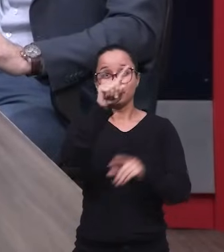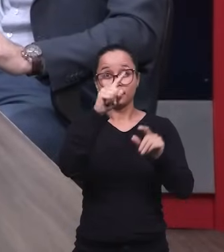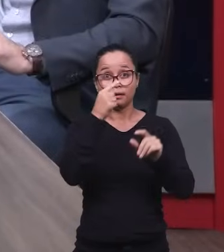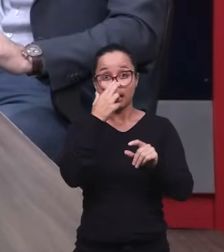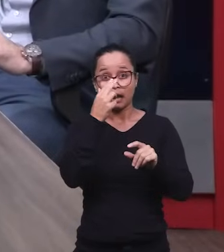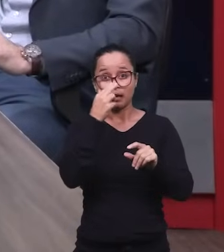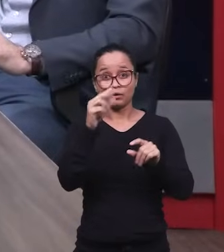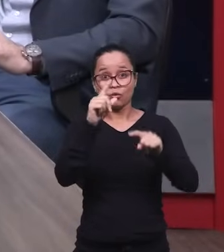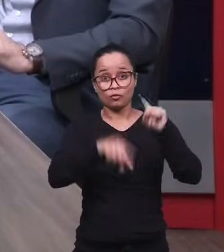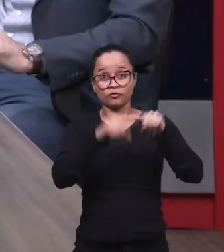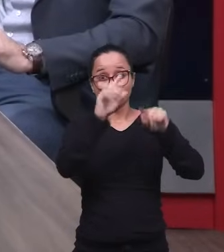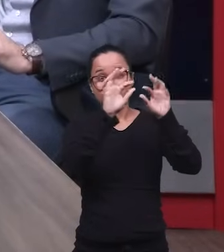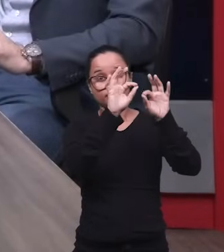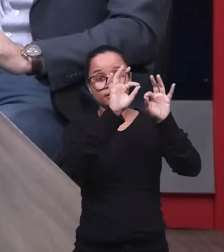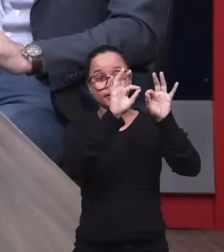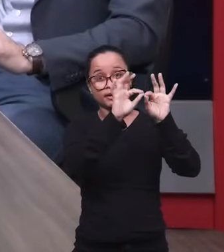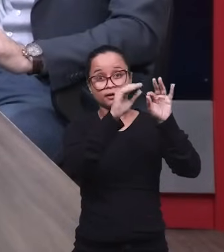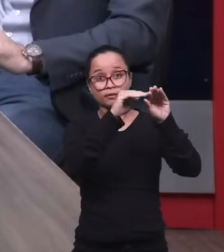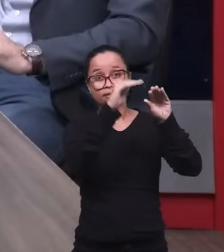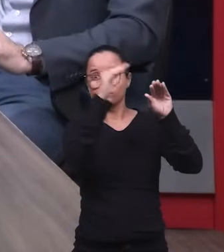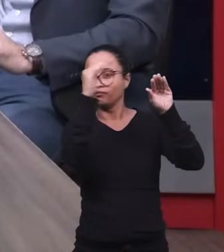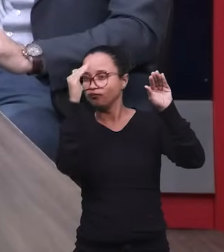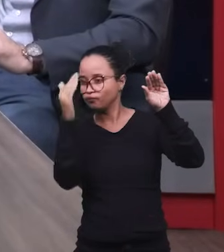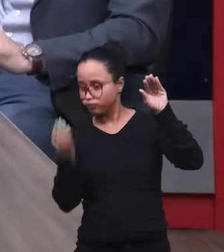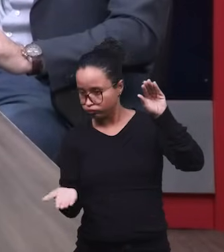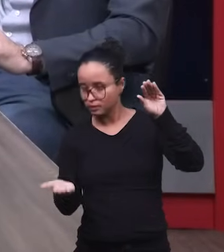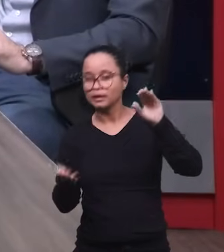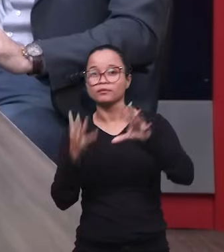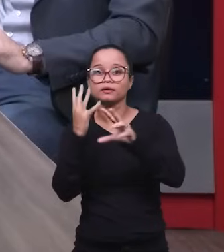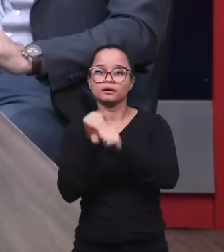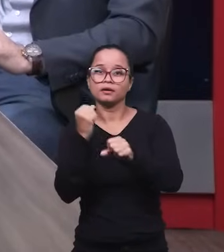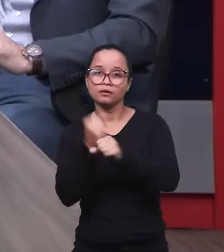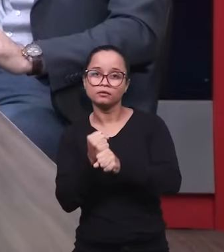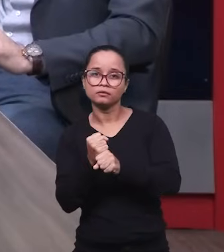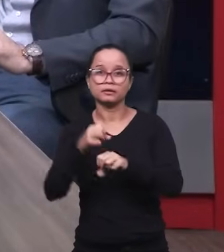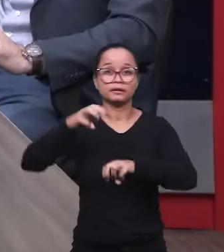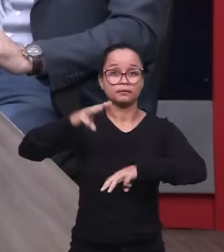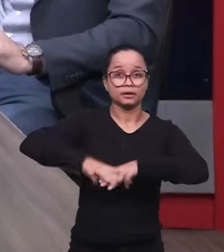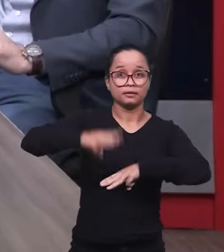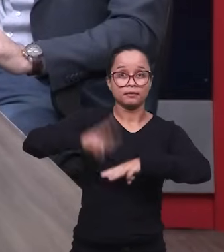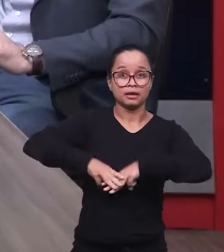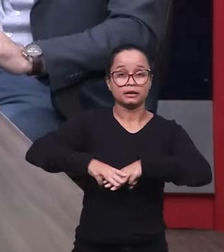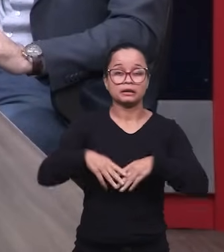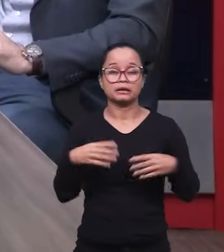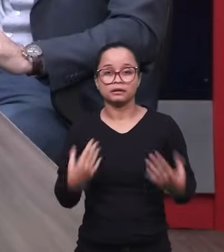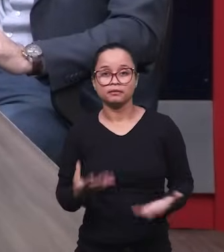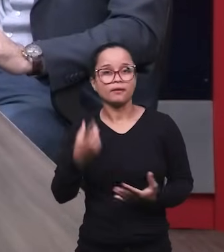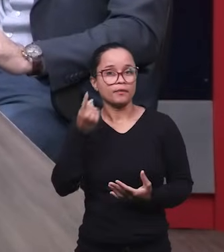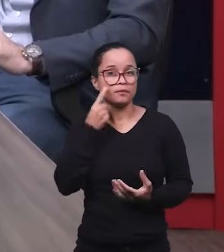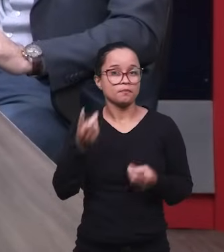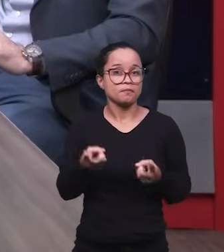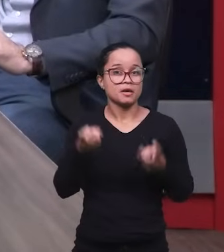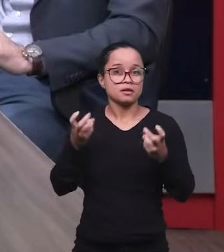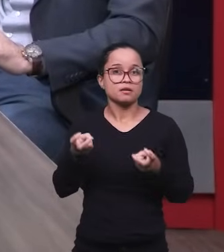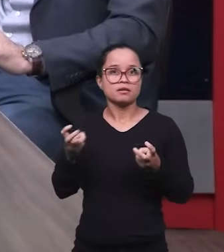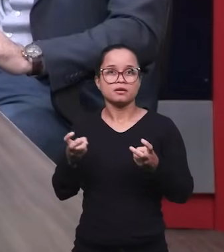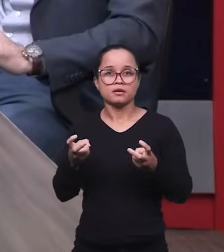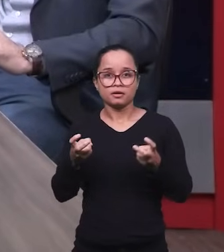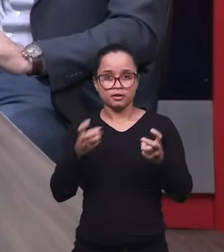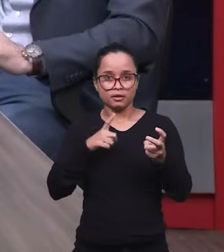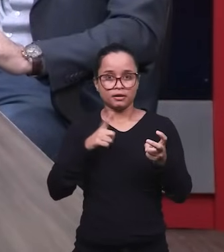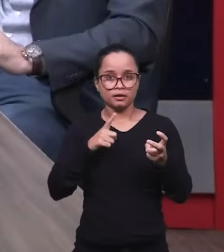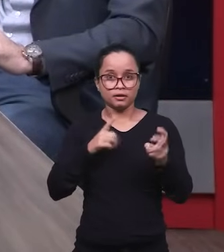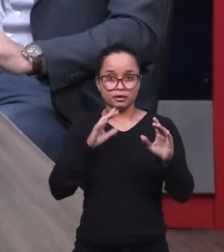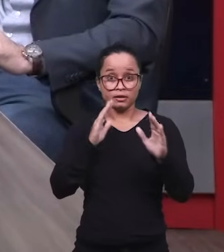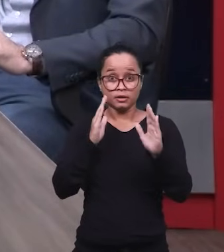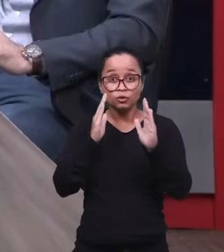parábola. Quando você calcula, você faz os cálculos matemáticos, você vai ver que o tempo de